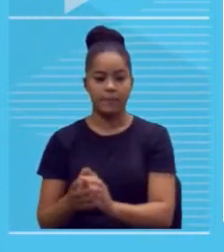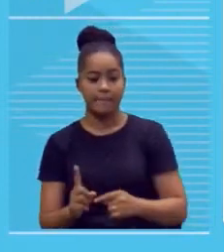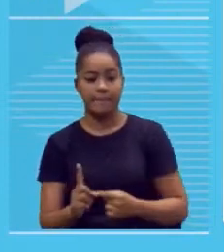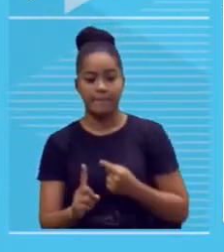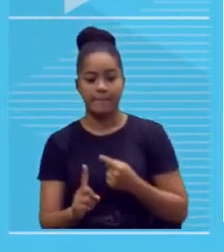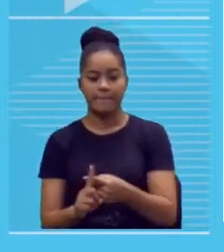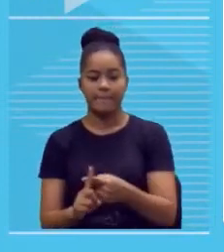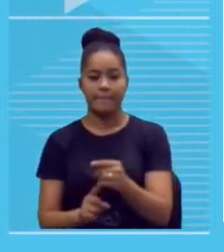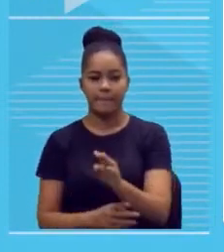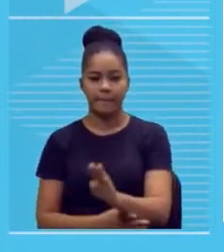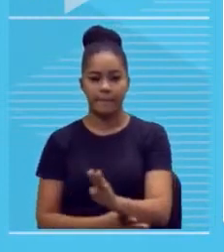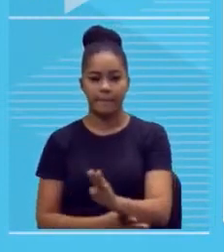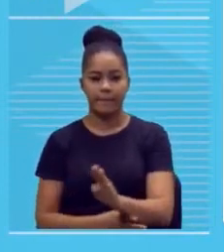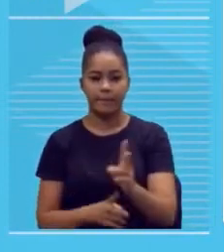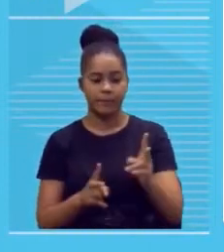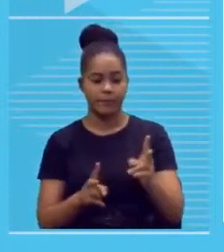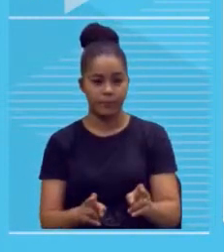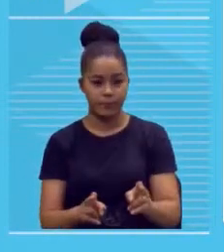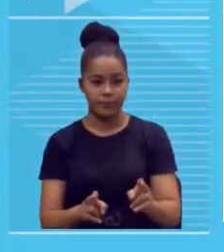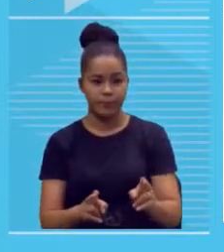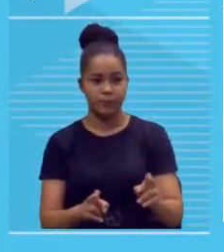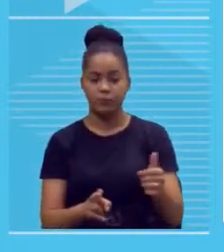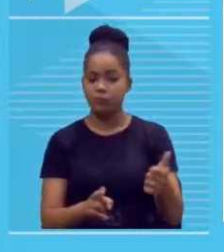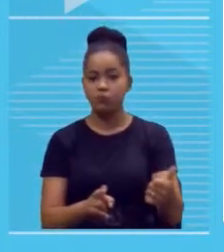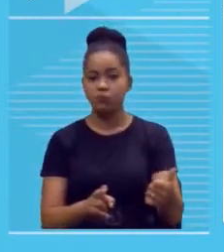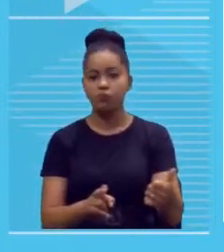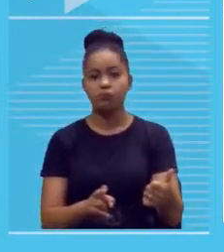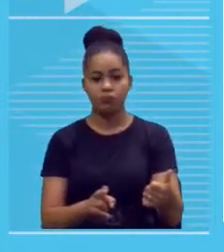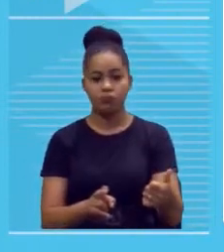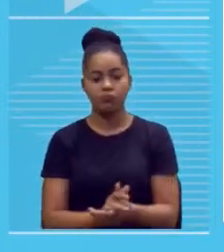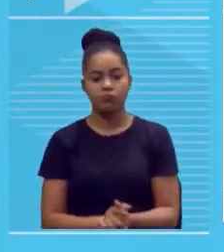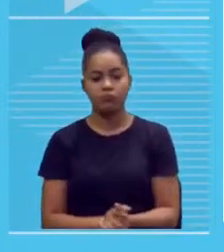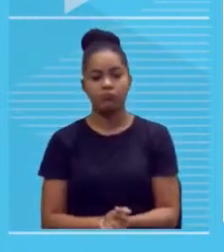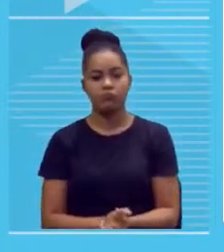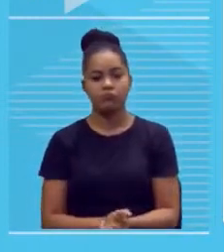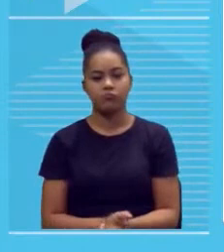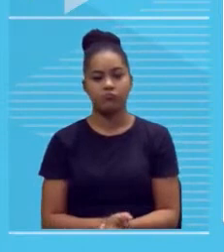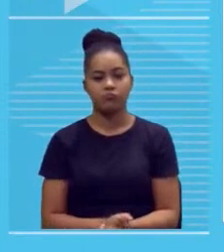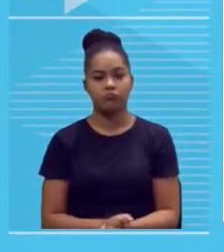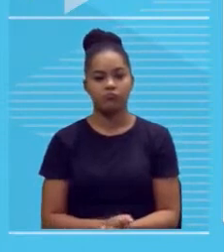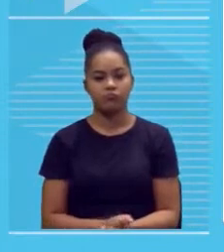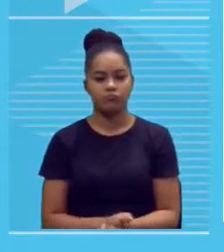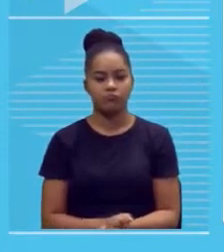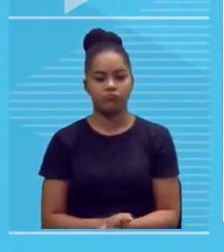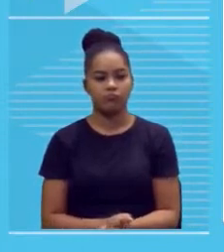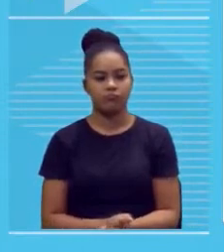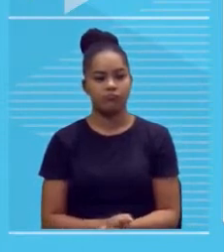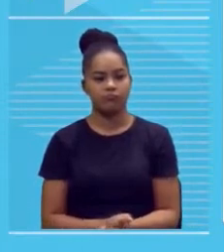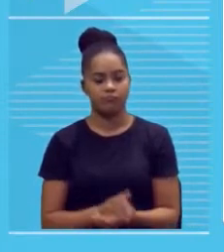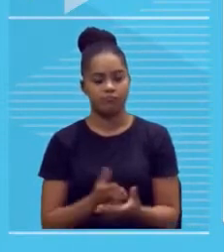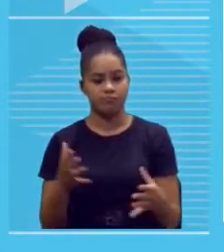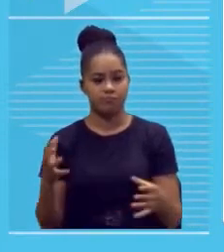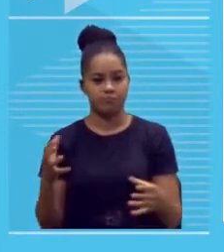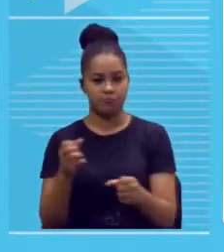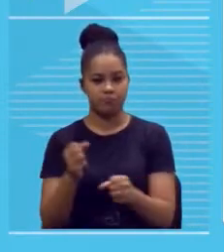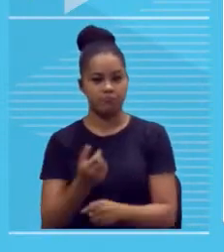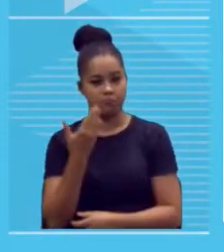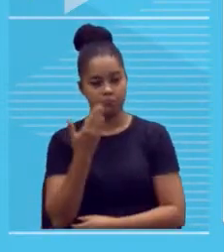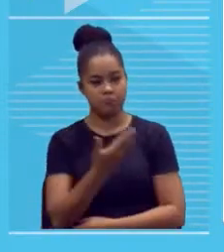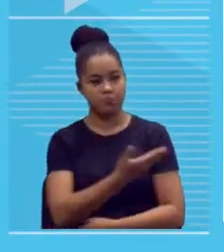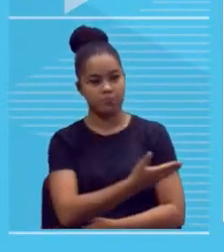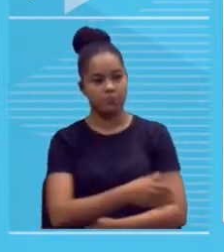mais B, que é igual a 1. Resolvendo esta conta, 7 mais